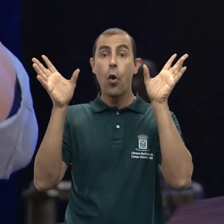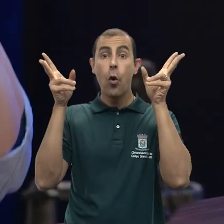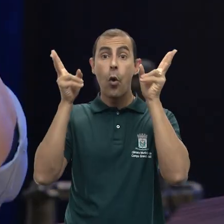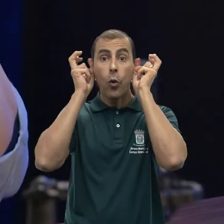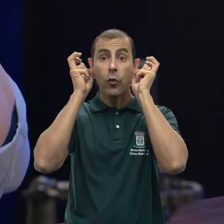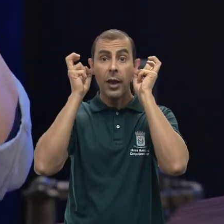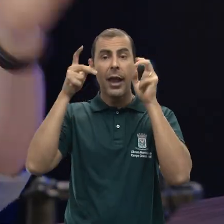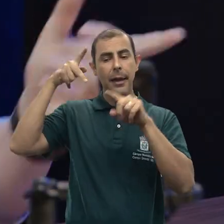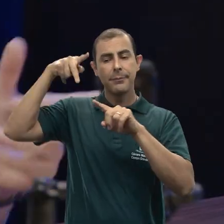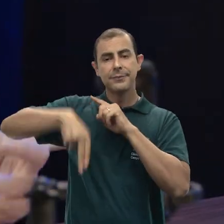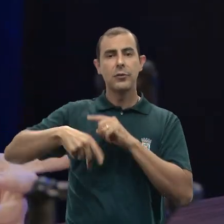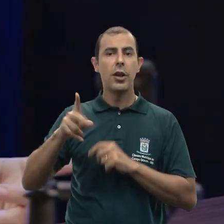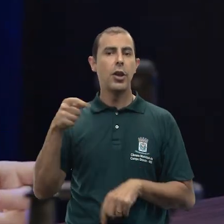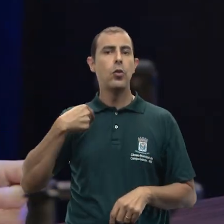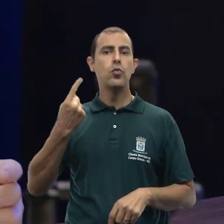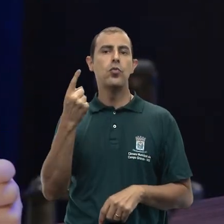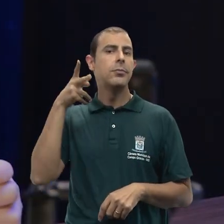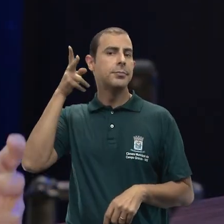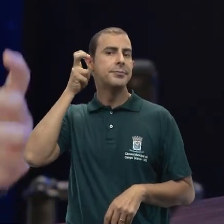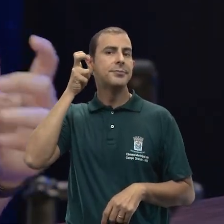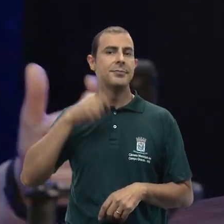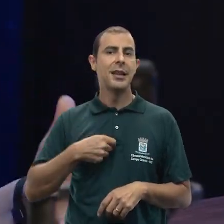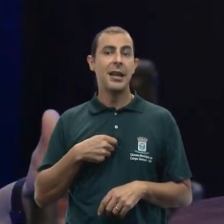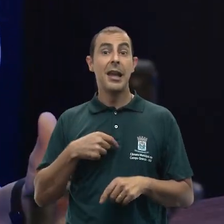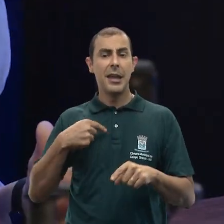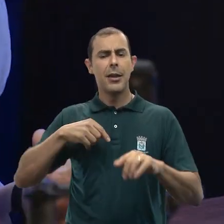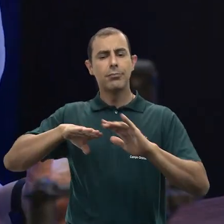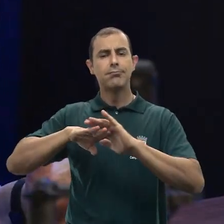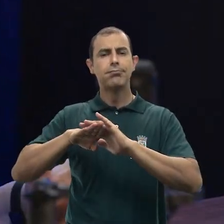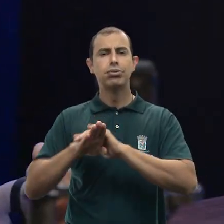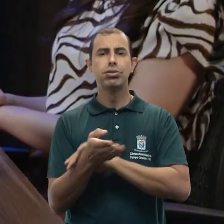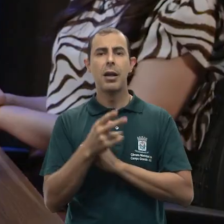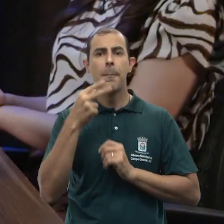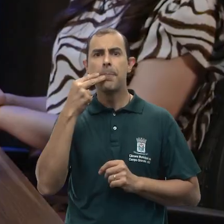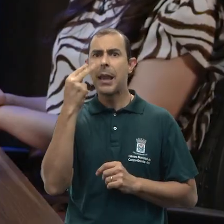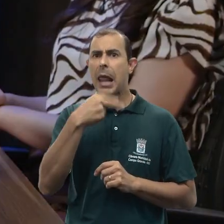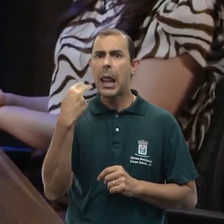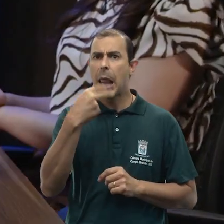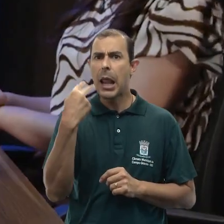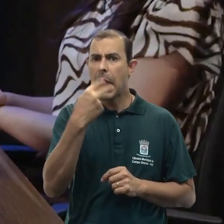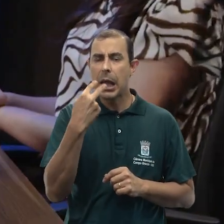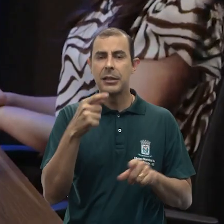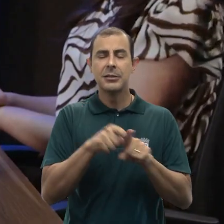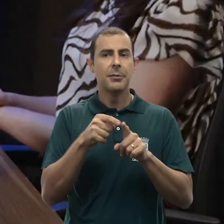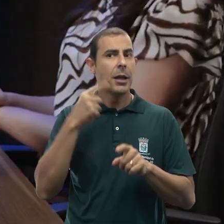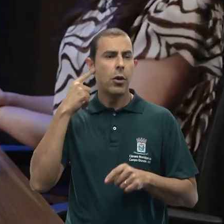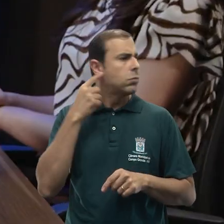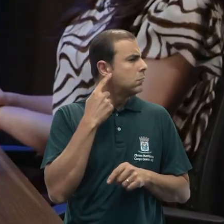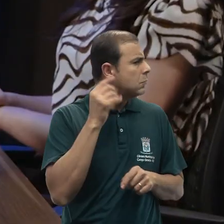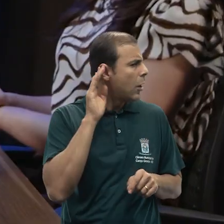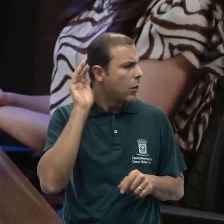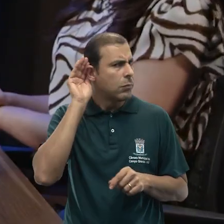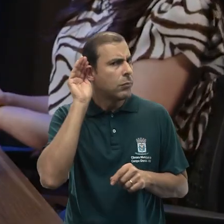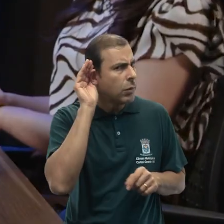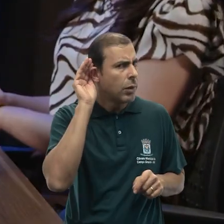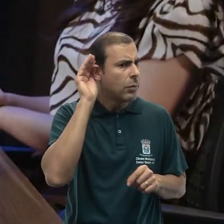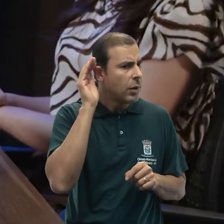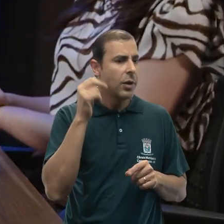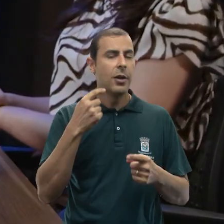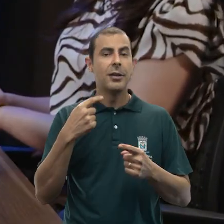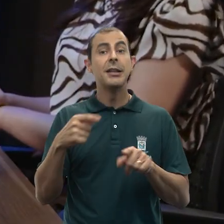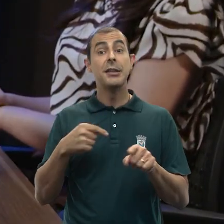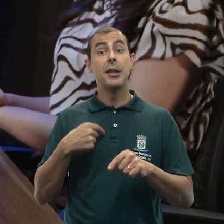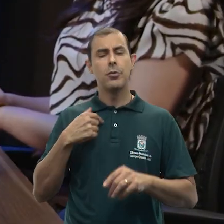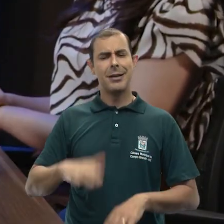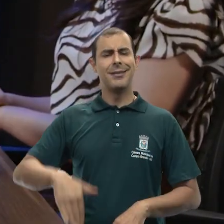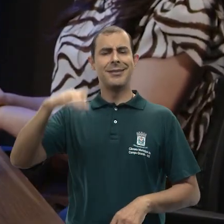Então, eu tenho a habilidade, tenho que ficar fazendo leitura labial, ou tenho que ficar virando o meu ouvido bom para as pessoas. E crescer nessa condição também foi